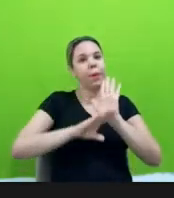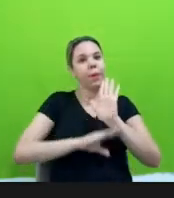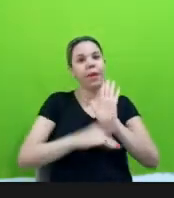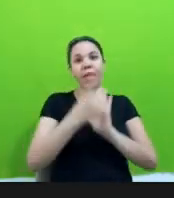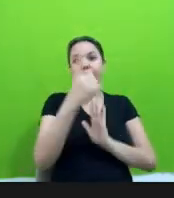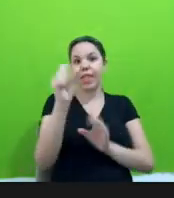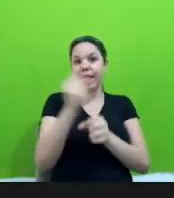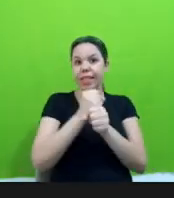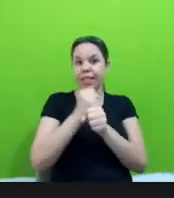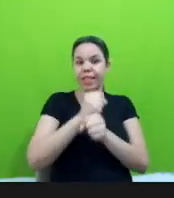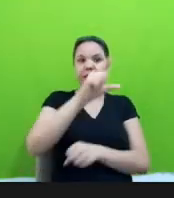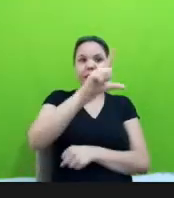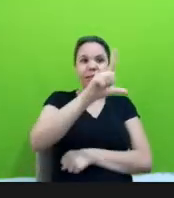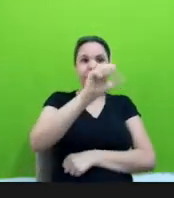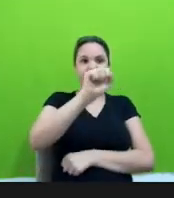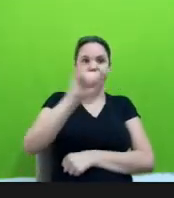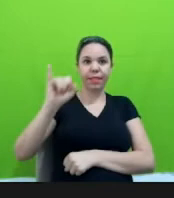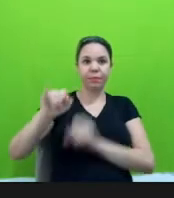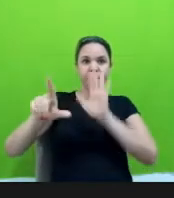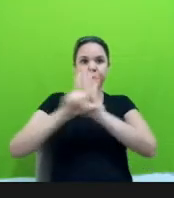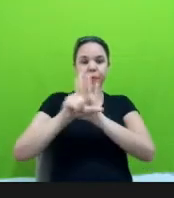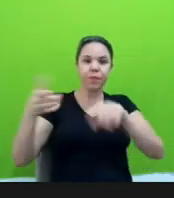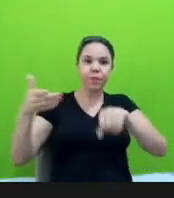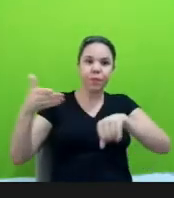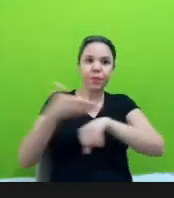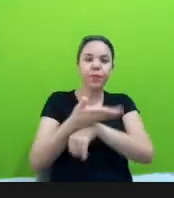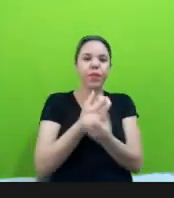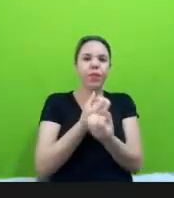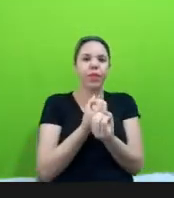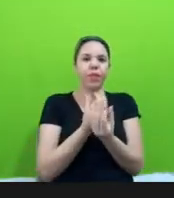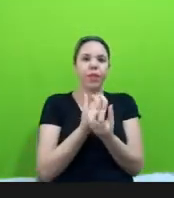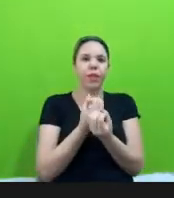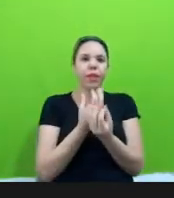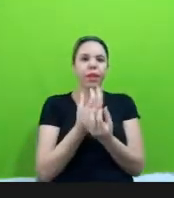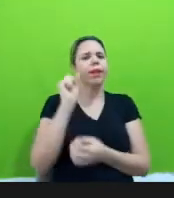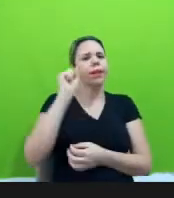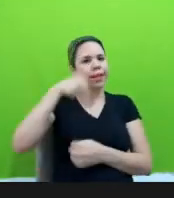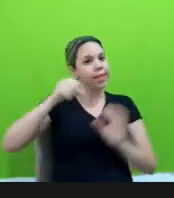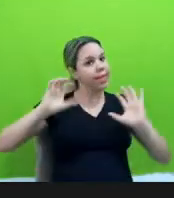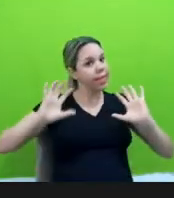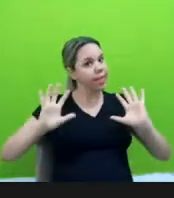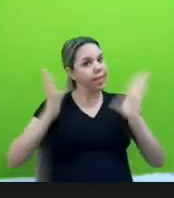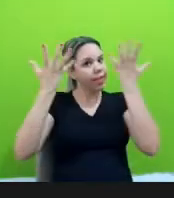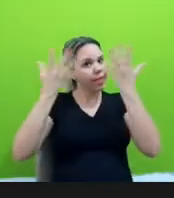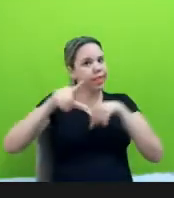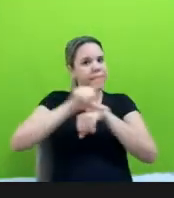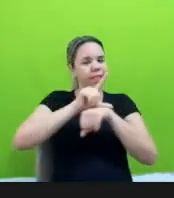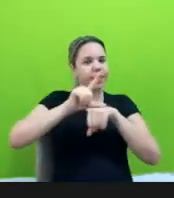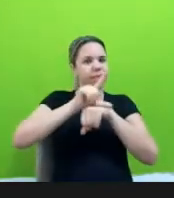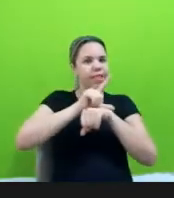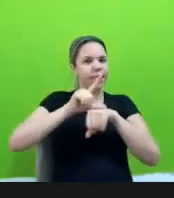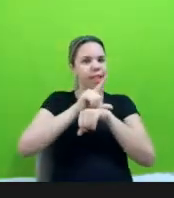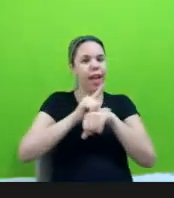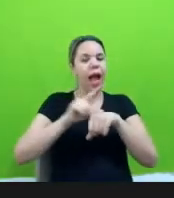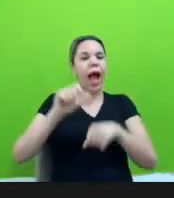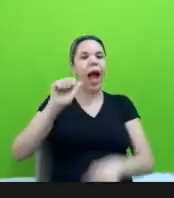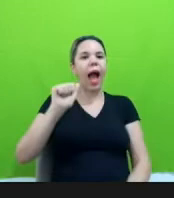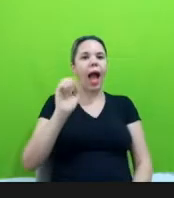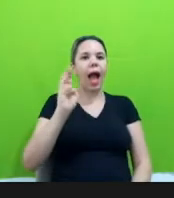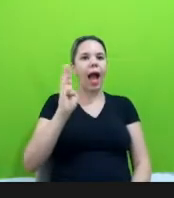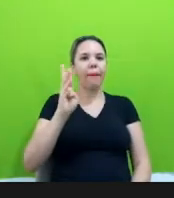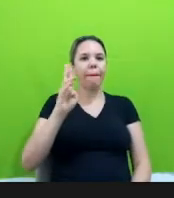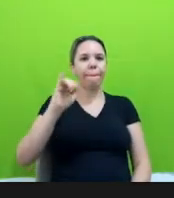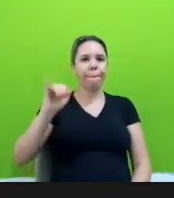da LAI, a Lei de Acesso à Informação. A gente tem sim que comemorar essa legislação e a ABRAGE, Associação Brasileira de